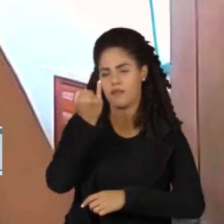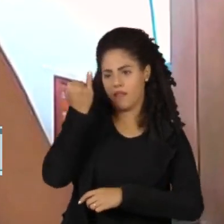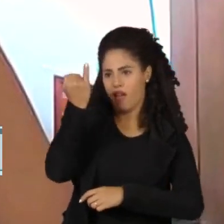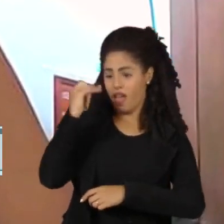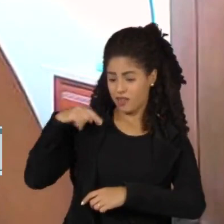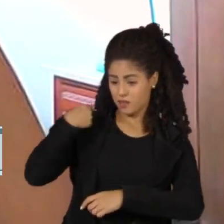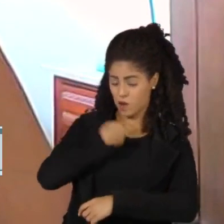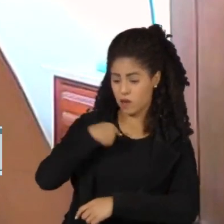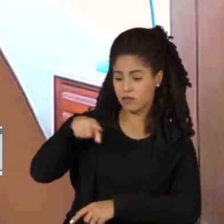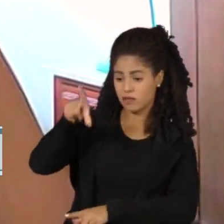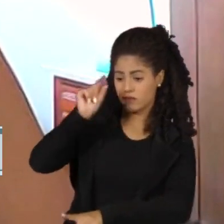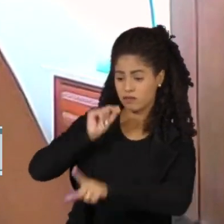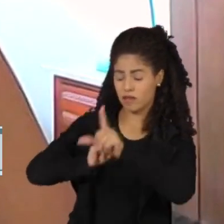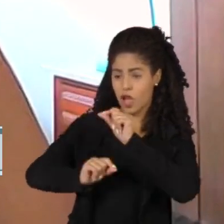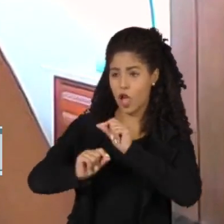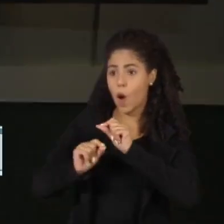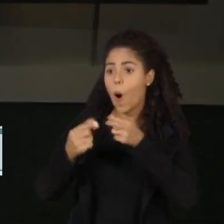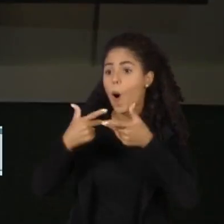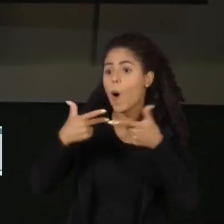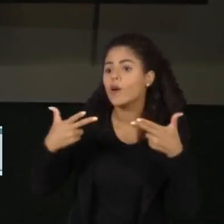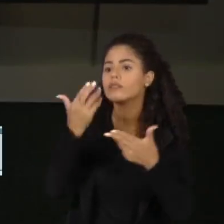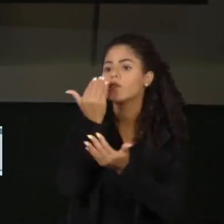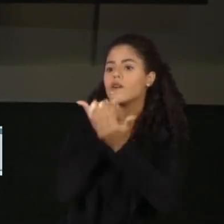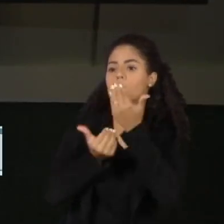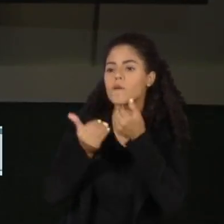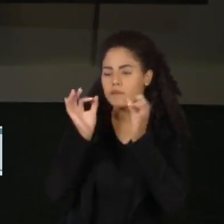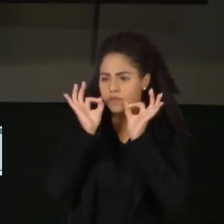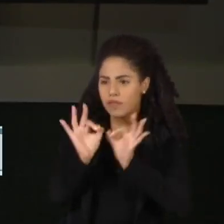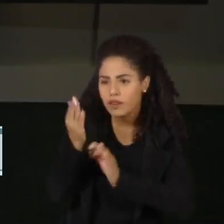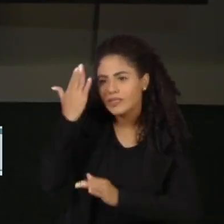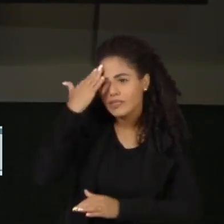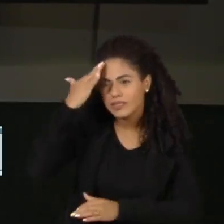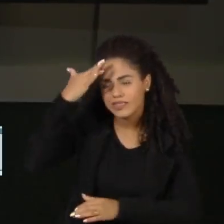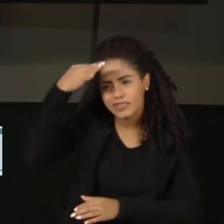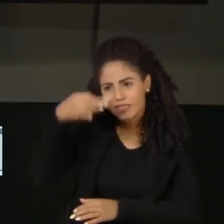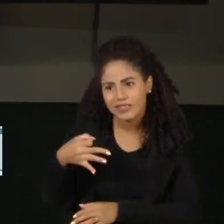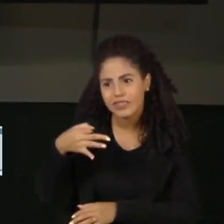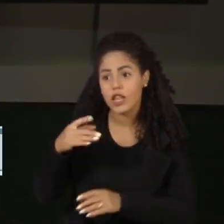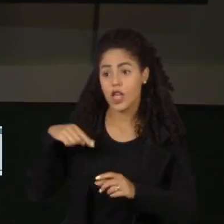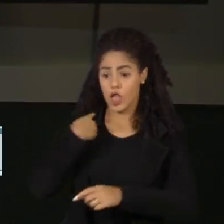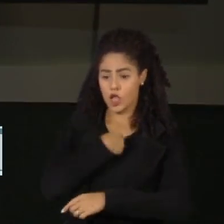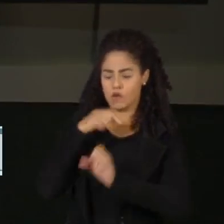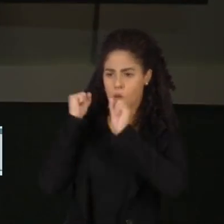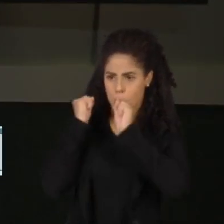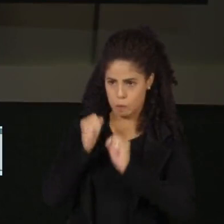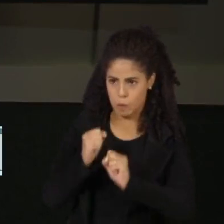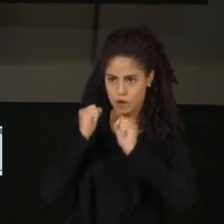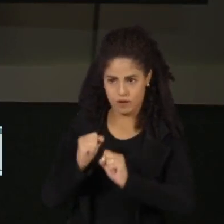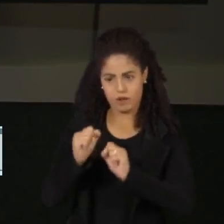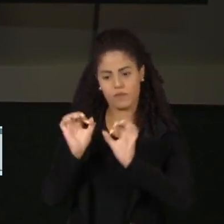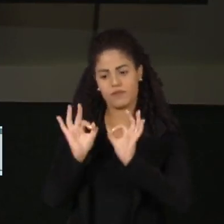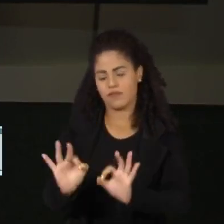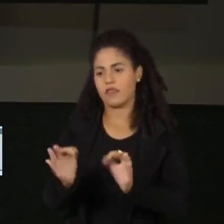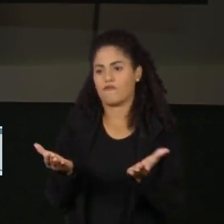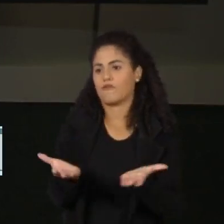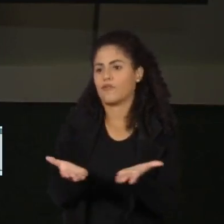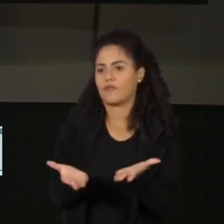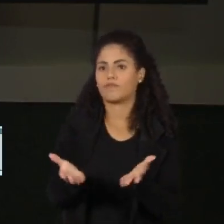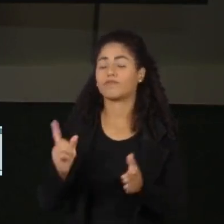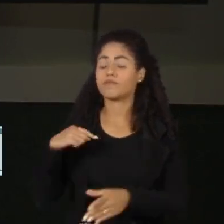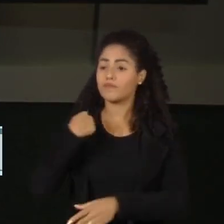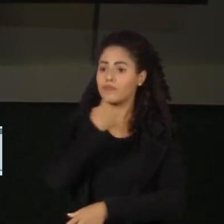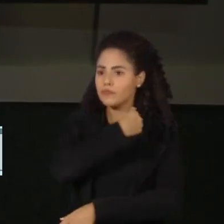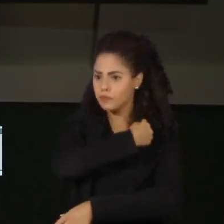nossas escolhas alimentares, E entender que a gente pode conquistar uma soberania alimentar quando